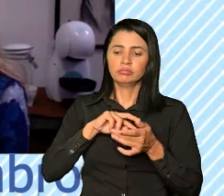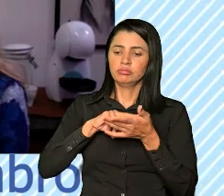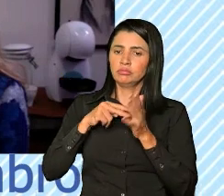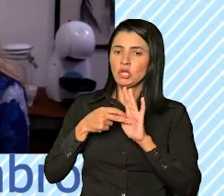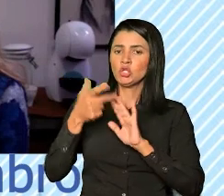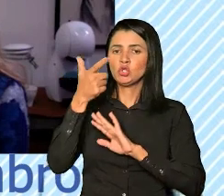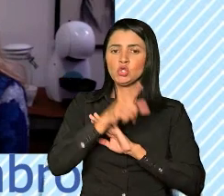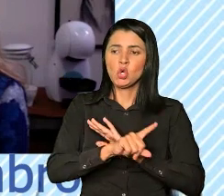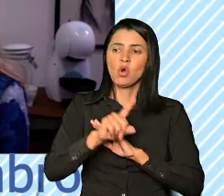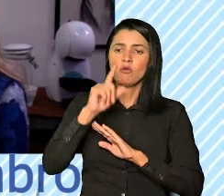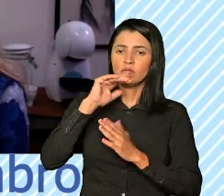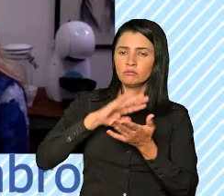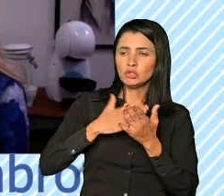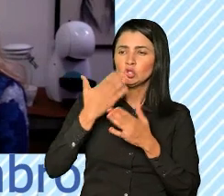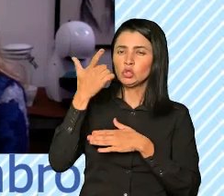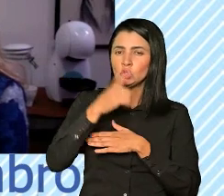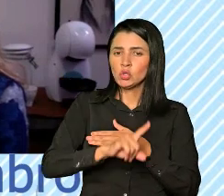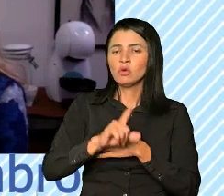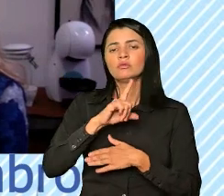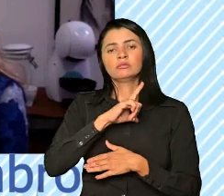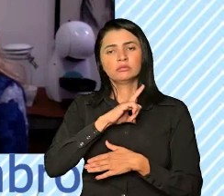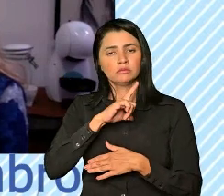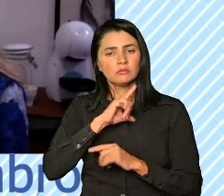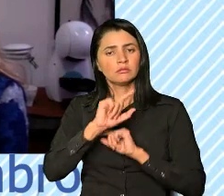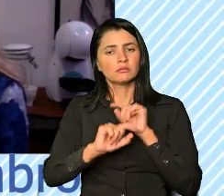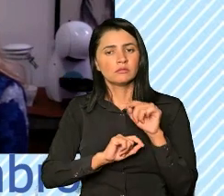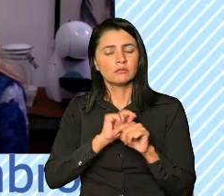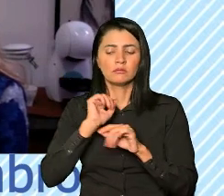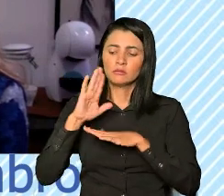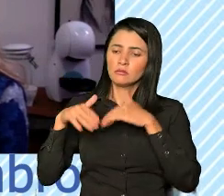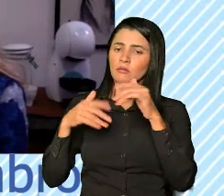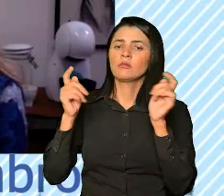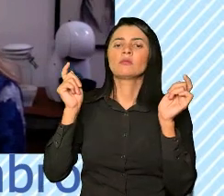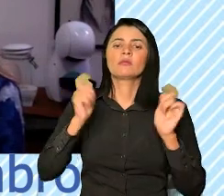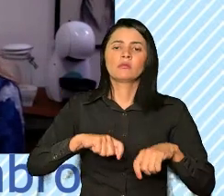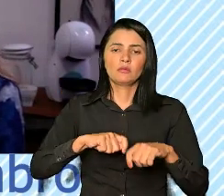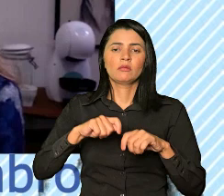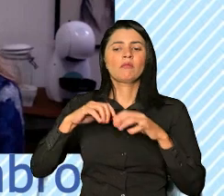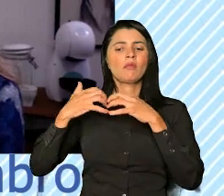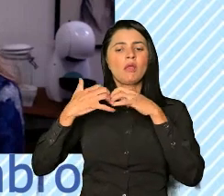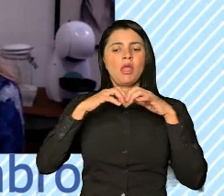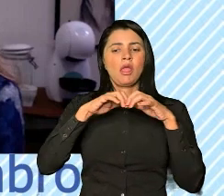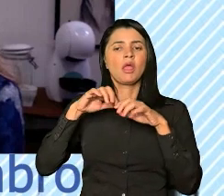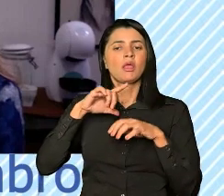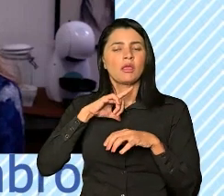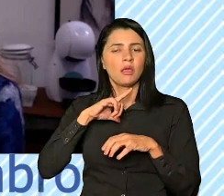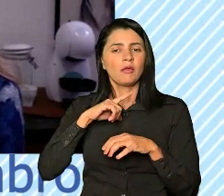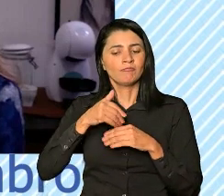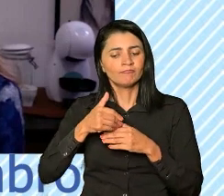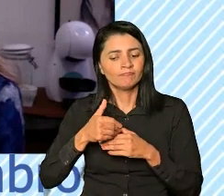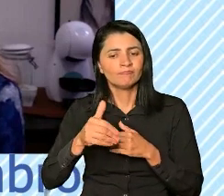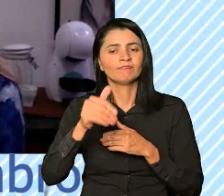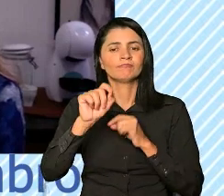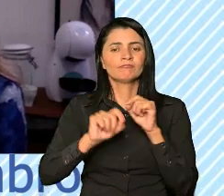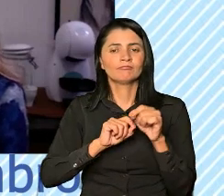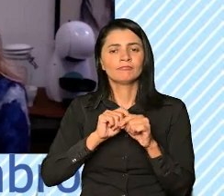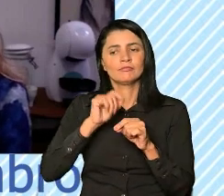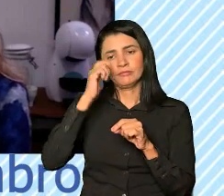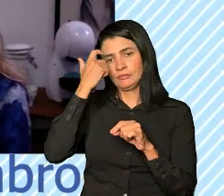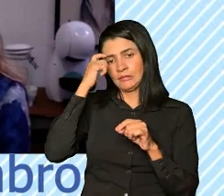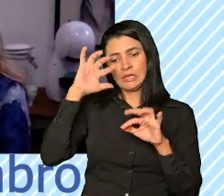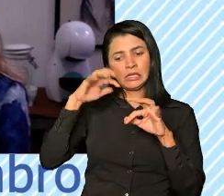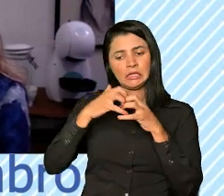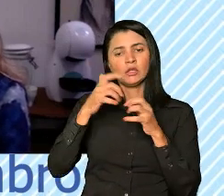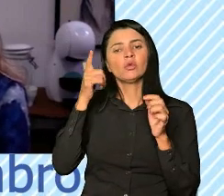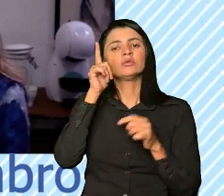ou reinterpretar essas ocorrências, nós temos um desenvolvimento de capacidade crítica. E que a partir desse senso crítico